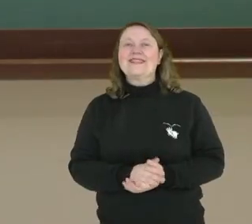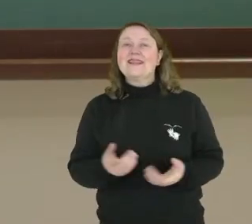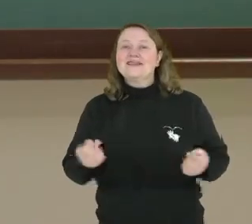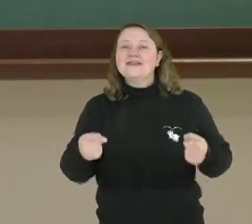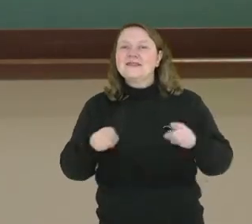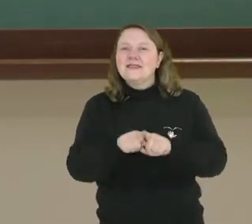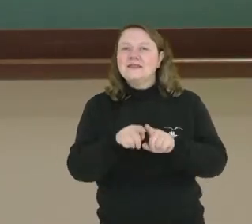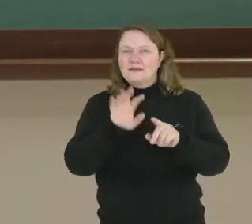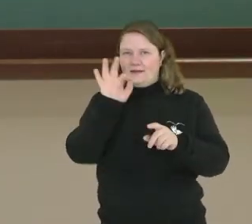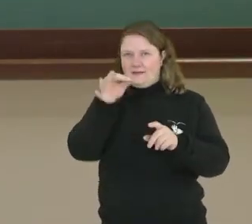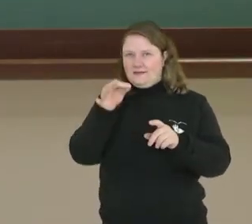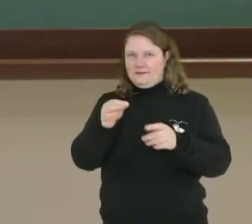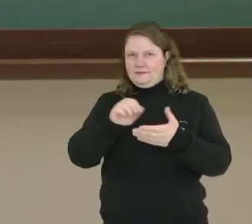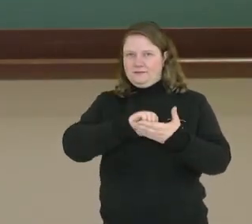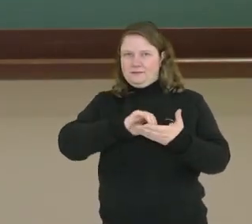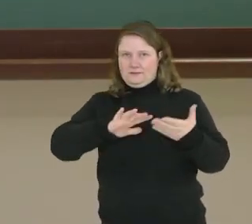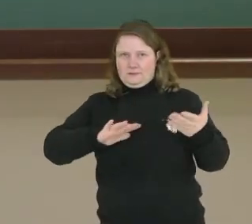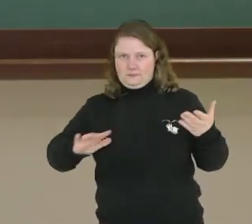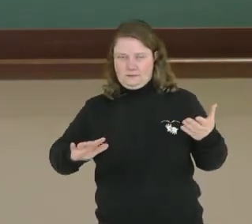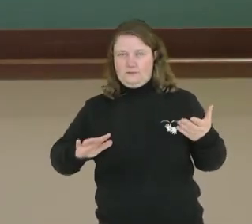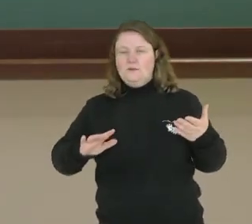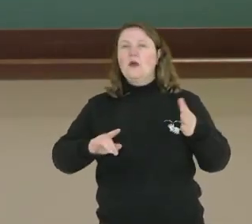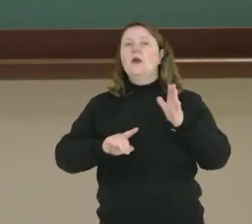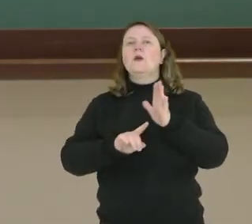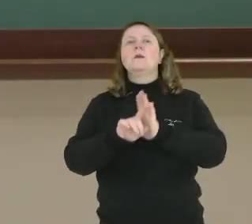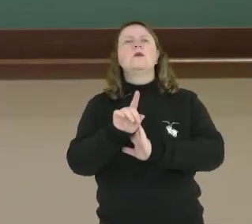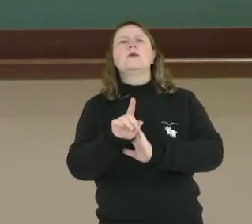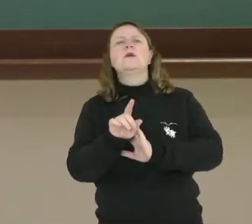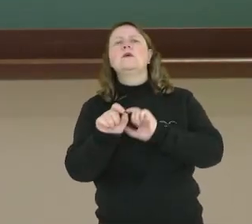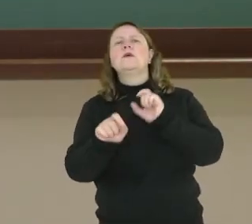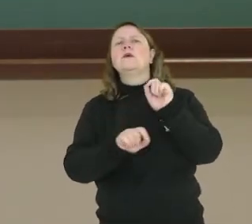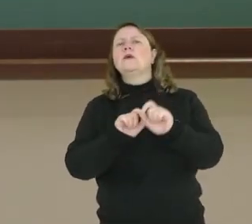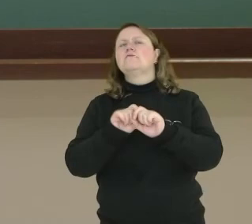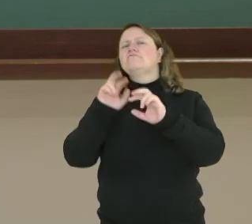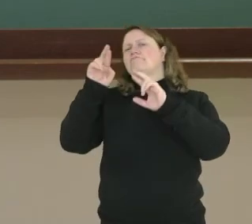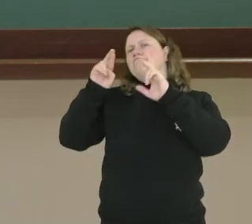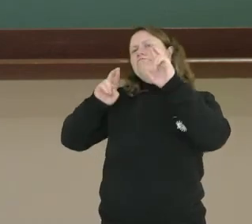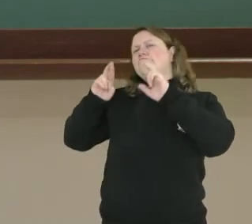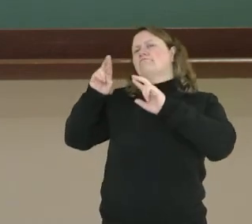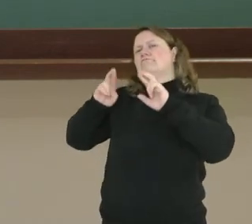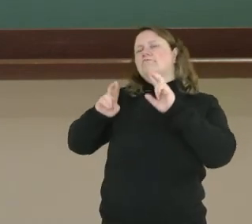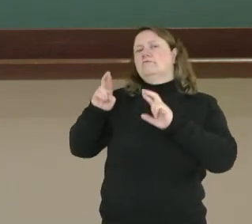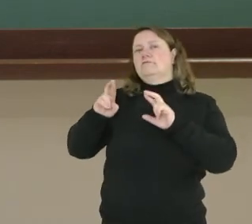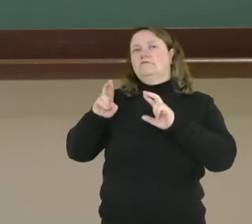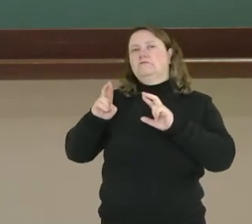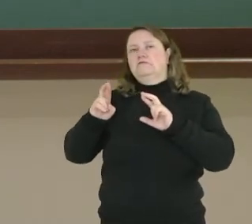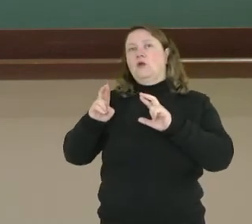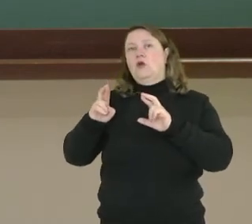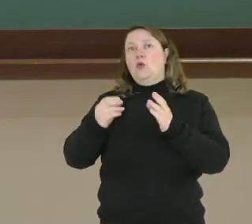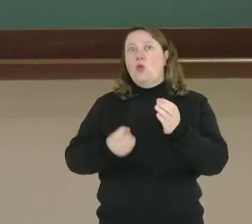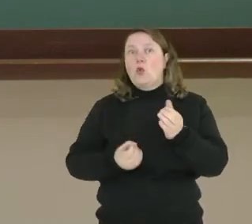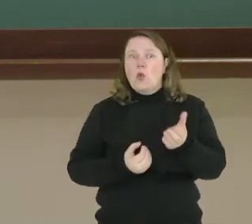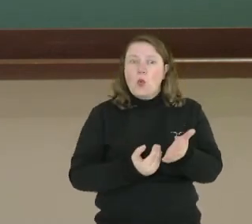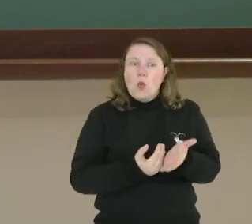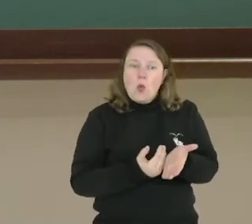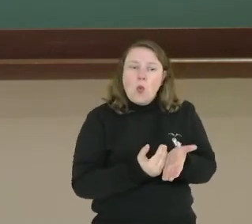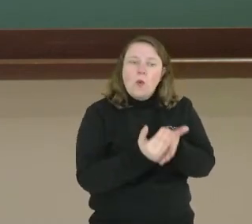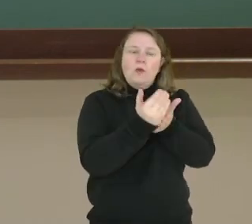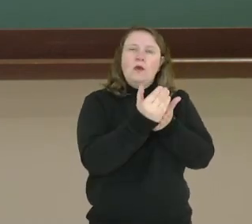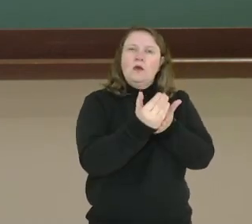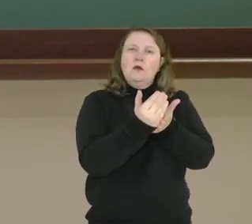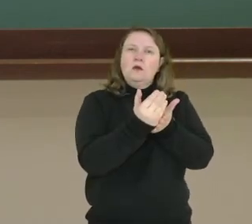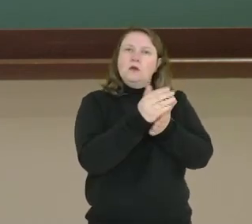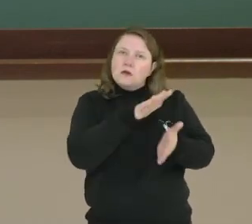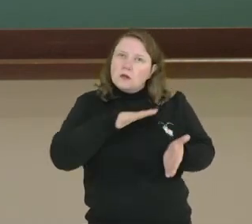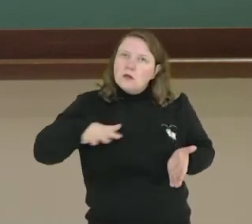Voltamos com a correção da atividade, então ficou uma perguntinha ali para vocês analisarem. Originalmente, aquela área tinha uma